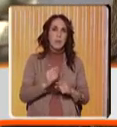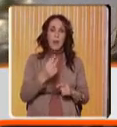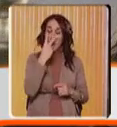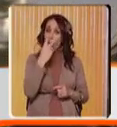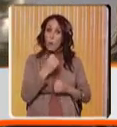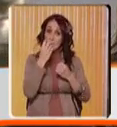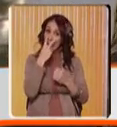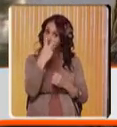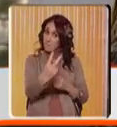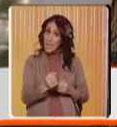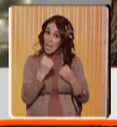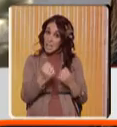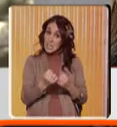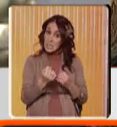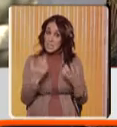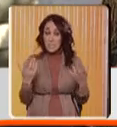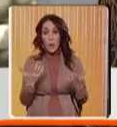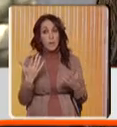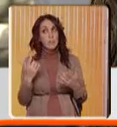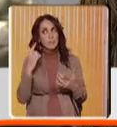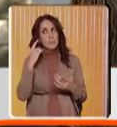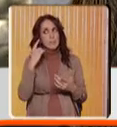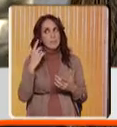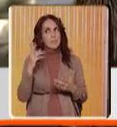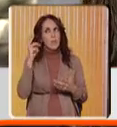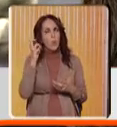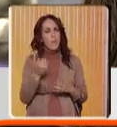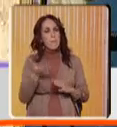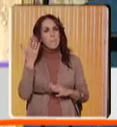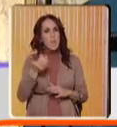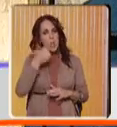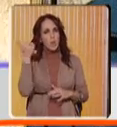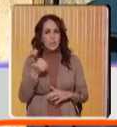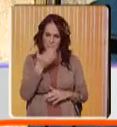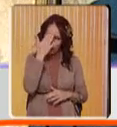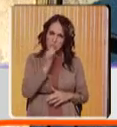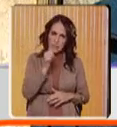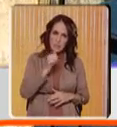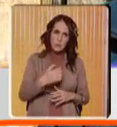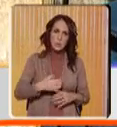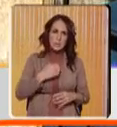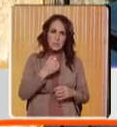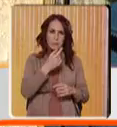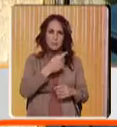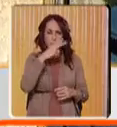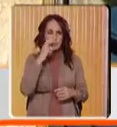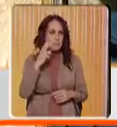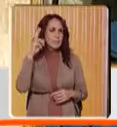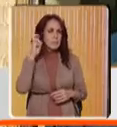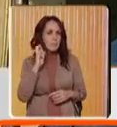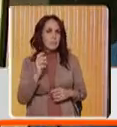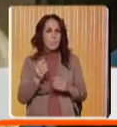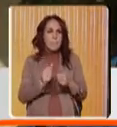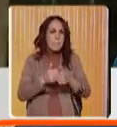tato da visão, não o têm, então reflete-se mais na audição. Acredito que sim, tenho os outros sentidos mais apurados, como não têm a